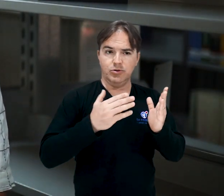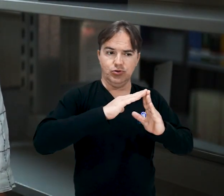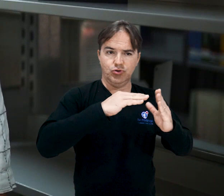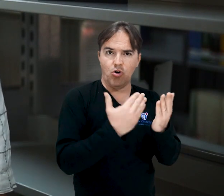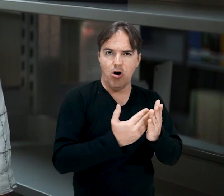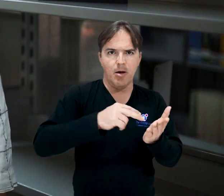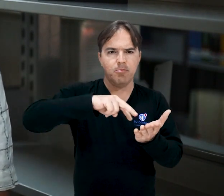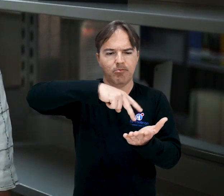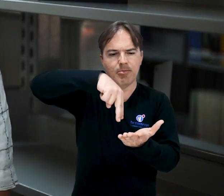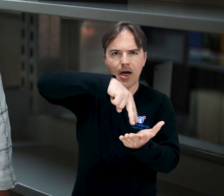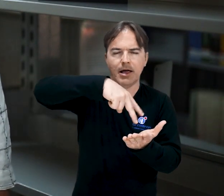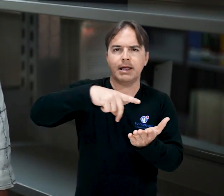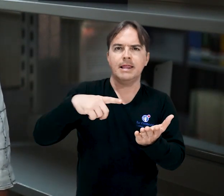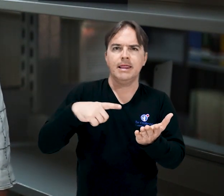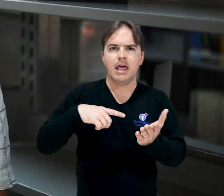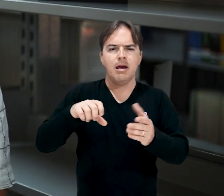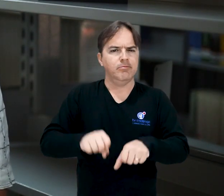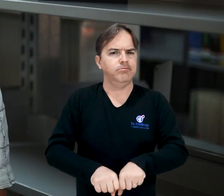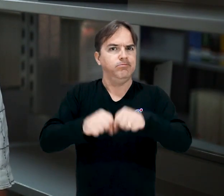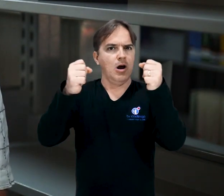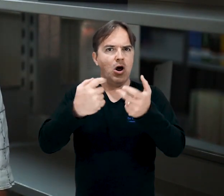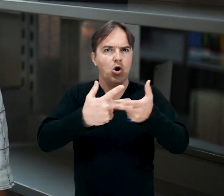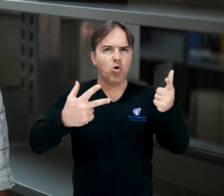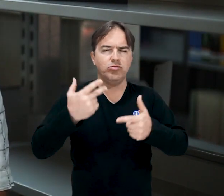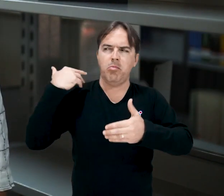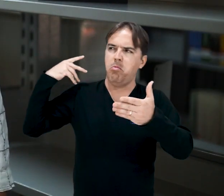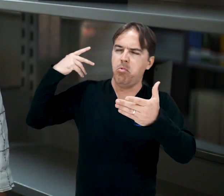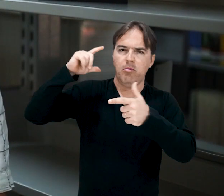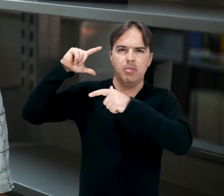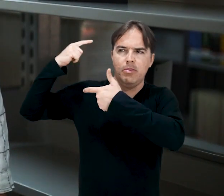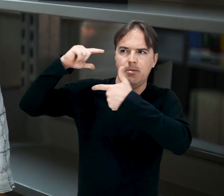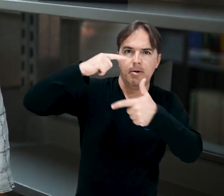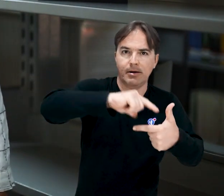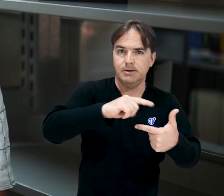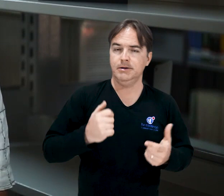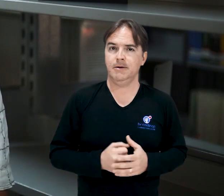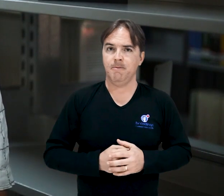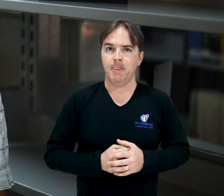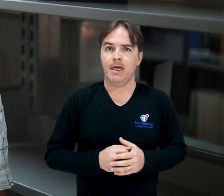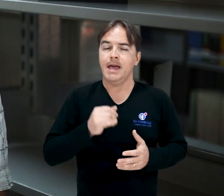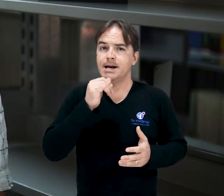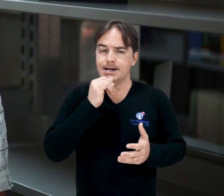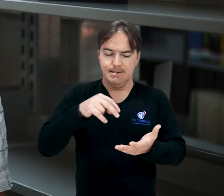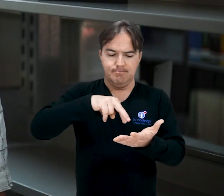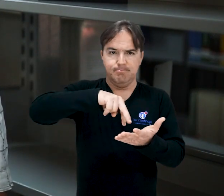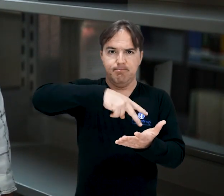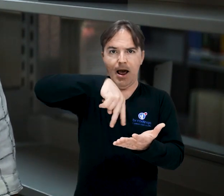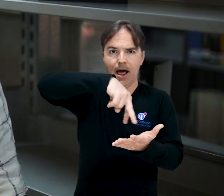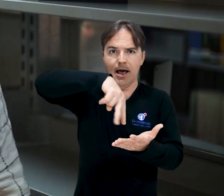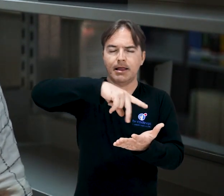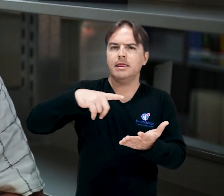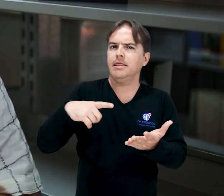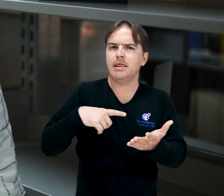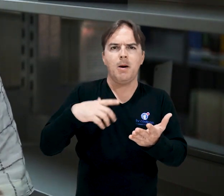de paradigmas. Na década de 70, esse corpo masculino no balé clássico abriu um espaço para que outros